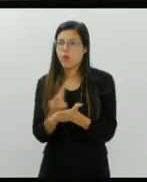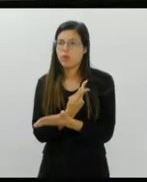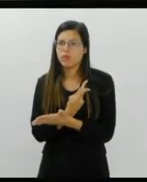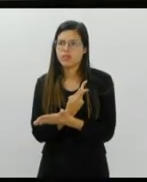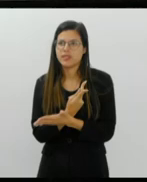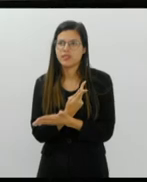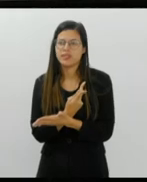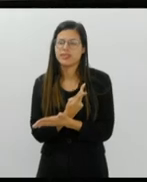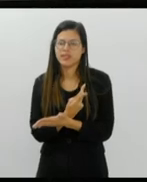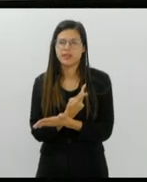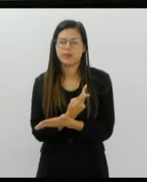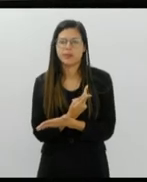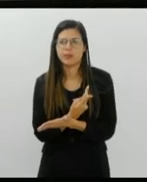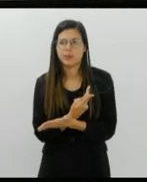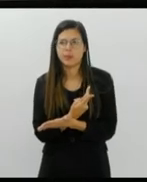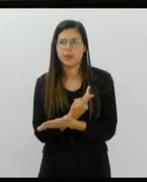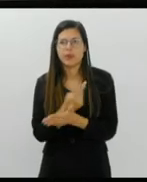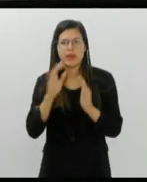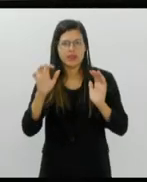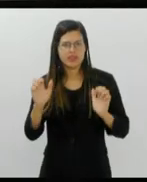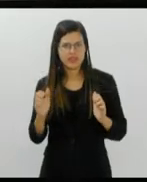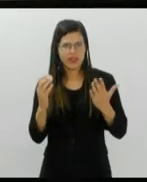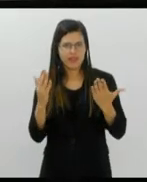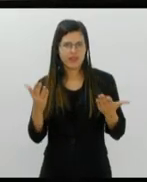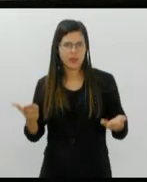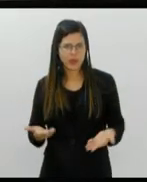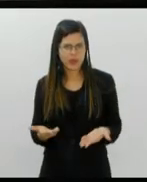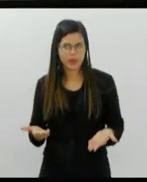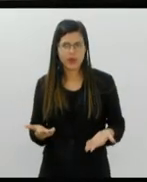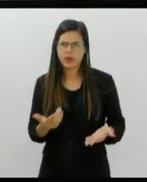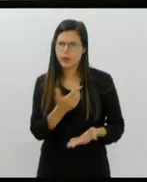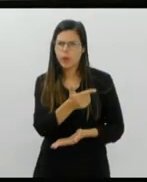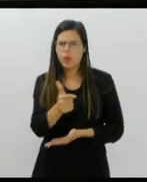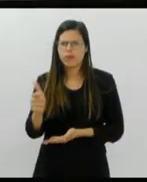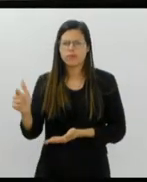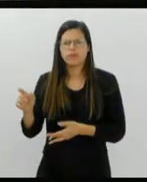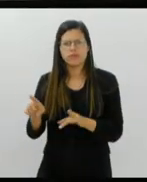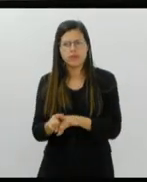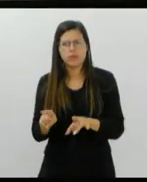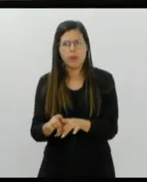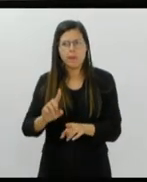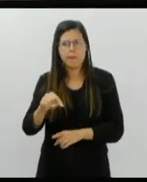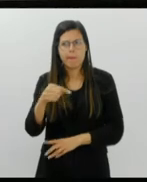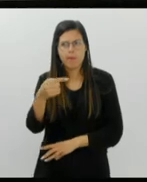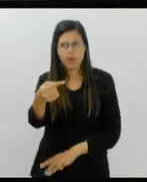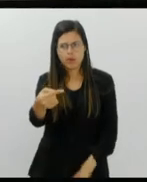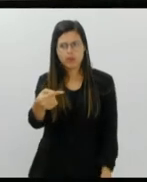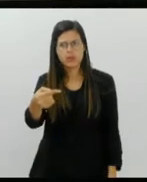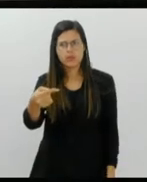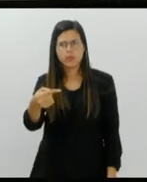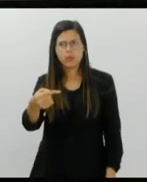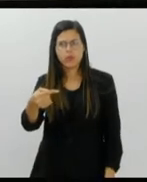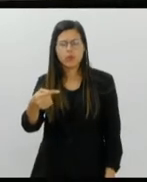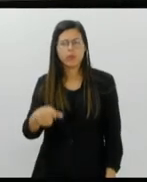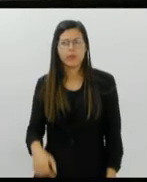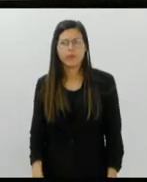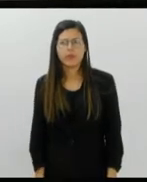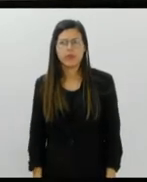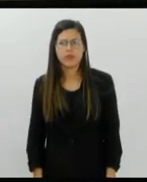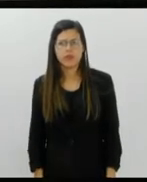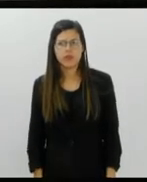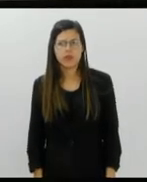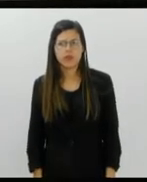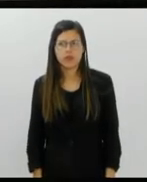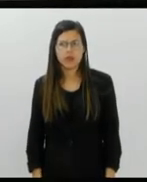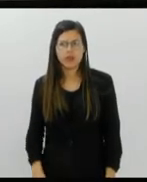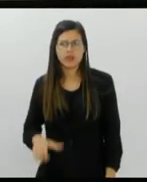deles e esse evento agora e muitos outros que vão acontecer tem um próximo agora também que vai ser o esse a